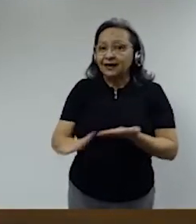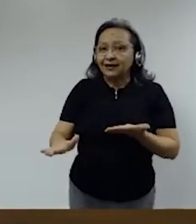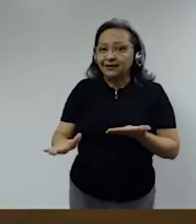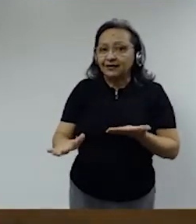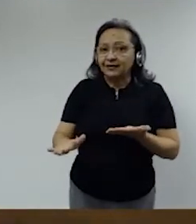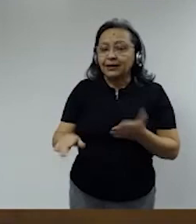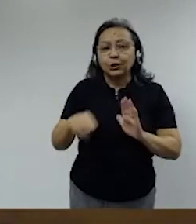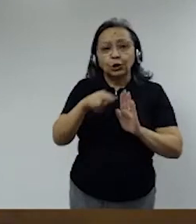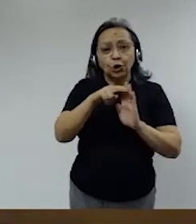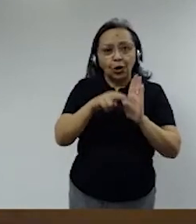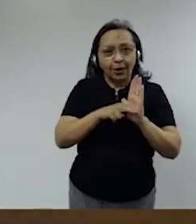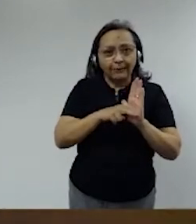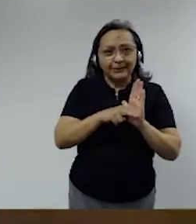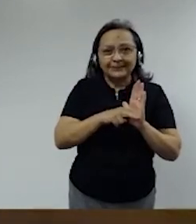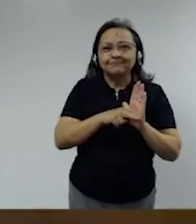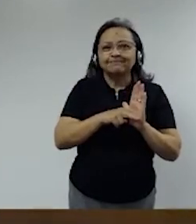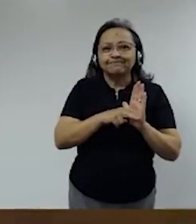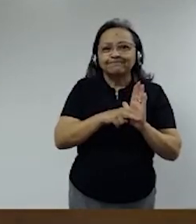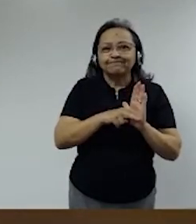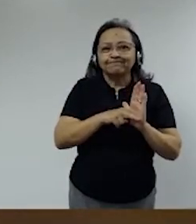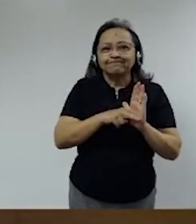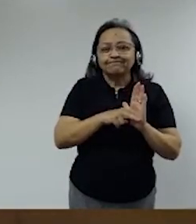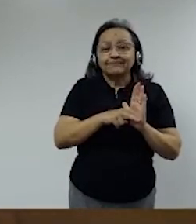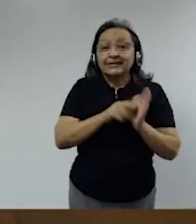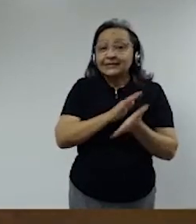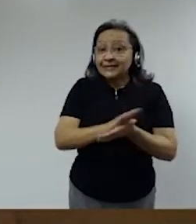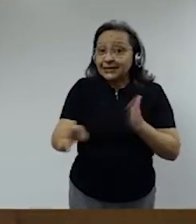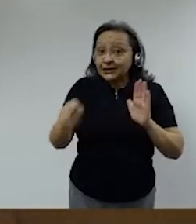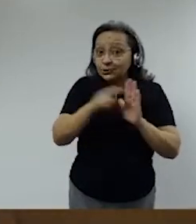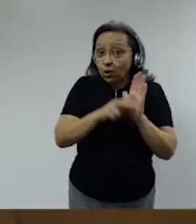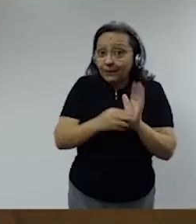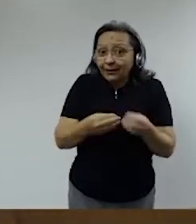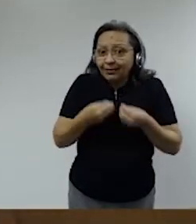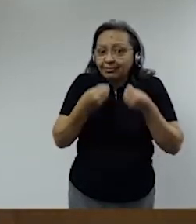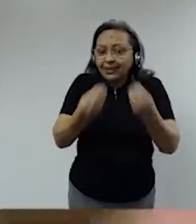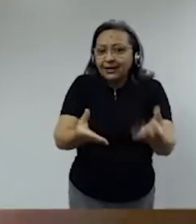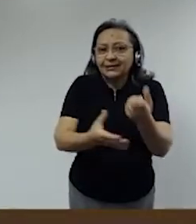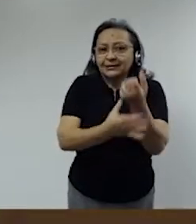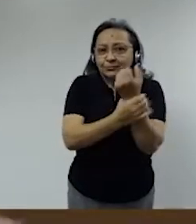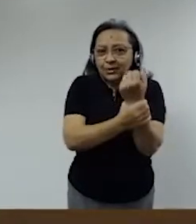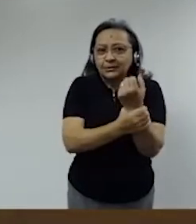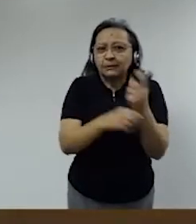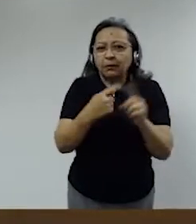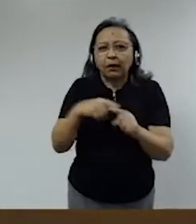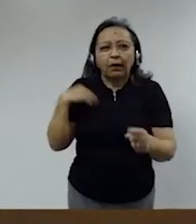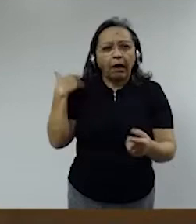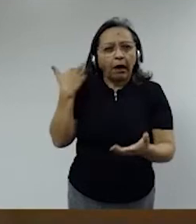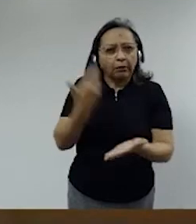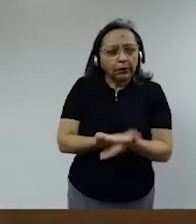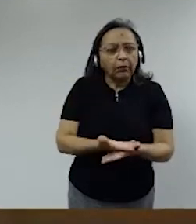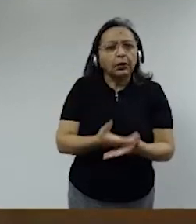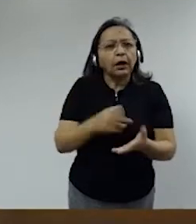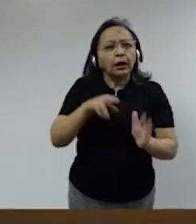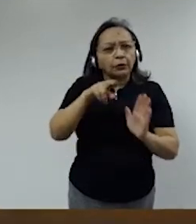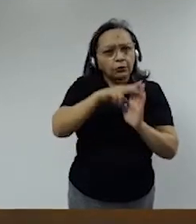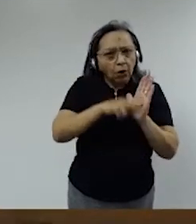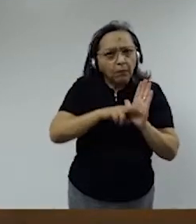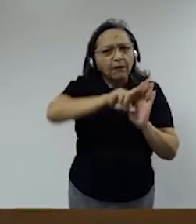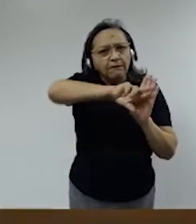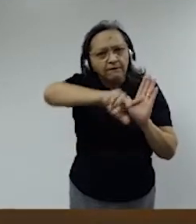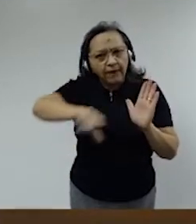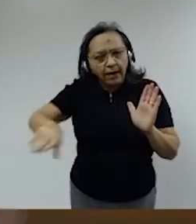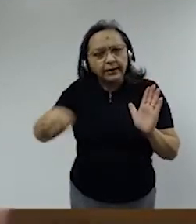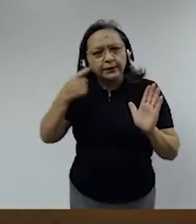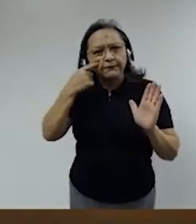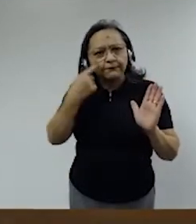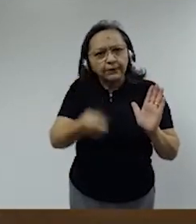de normas que tragam essa segurança, porque a gente ainda vê que todas as normativas que trouxeram uma maior amplitude da